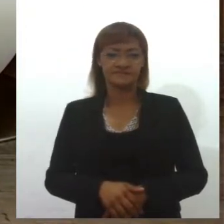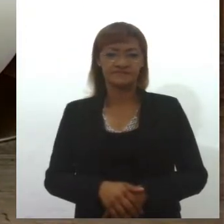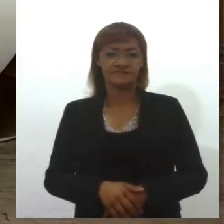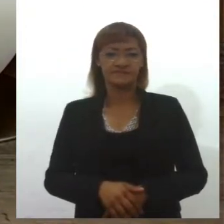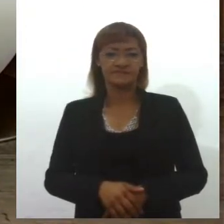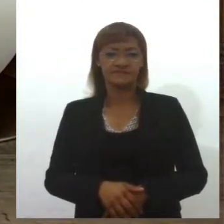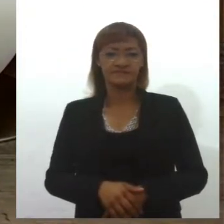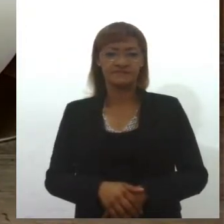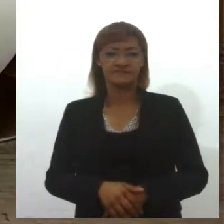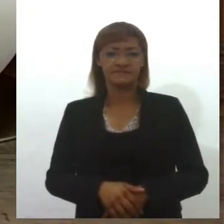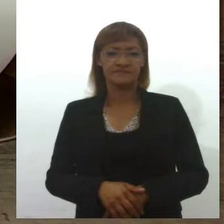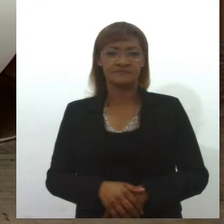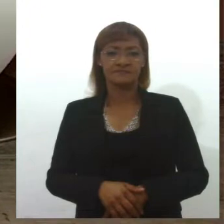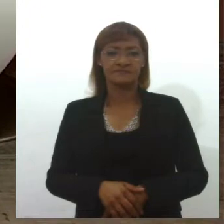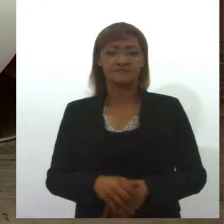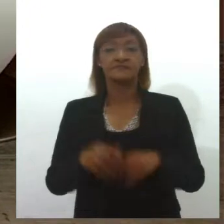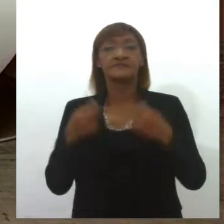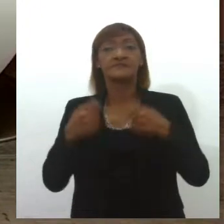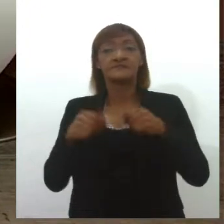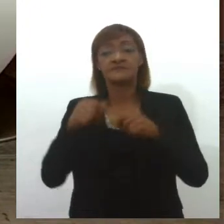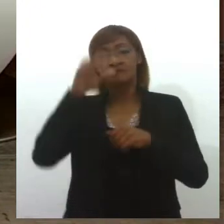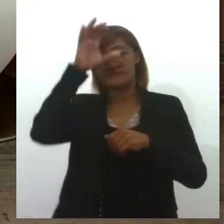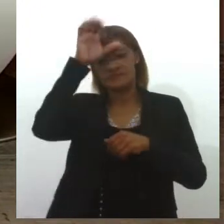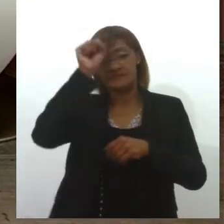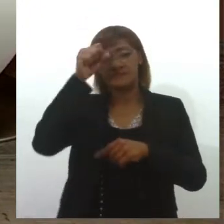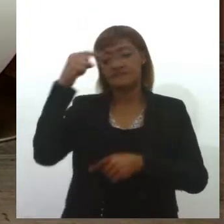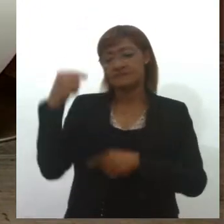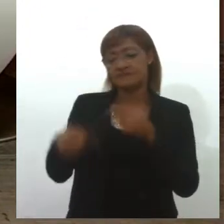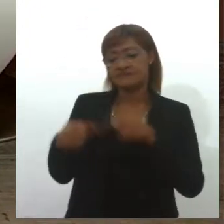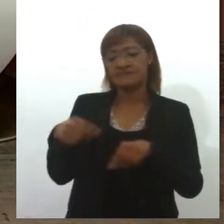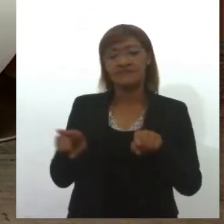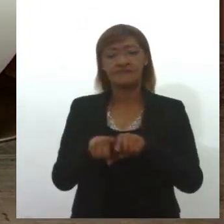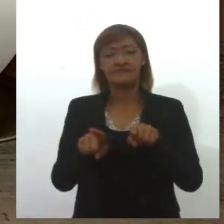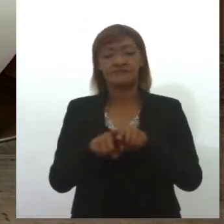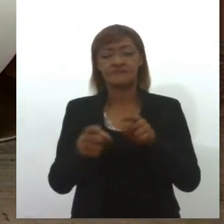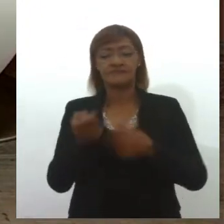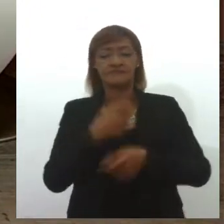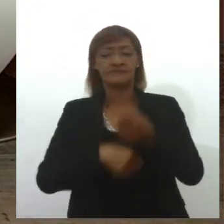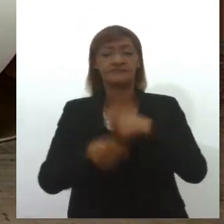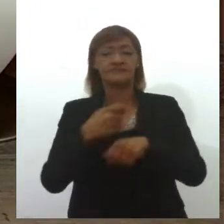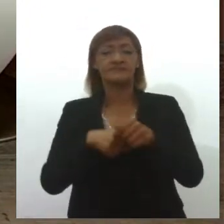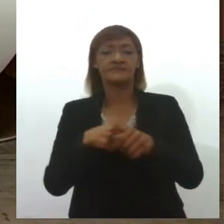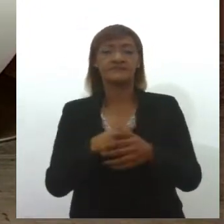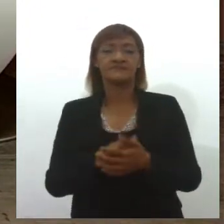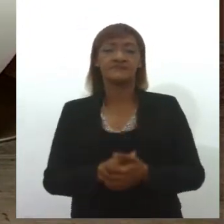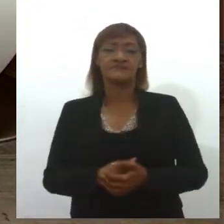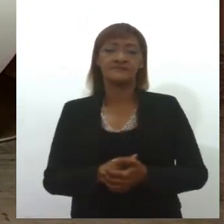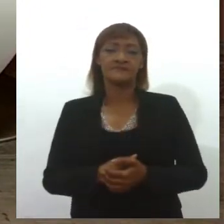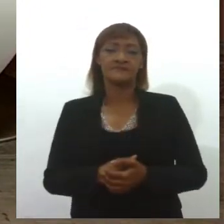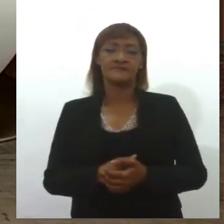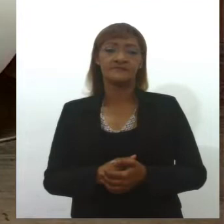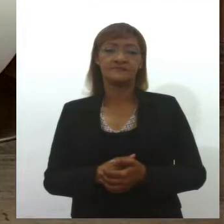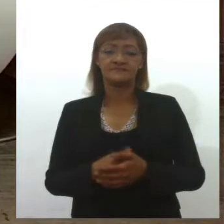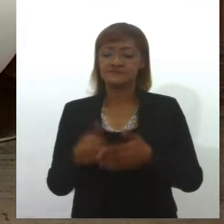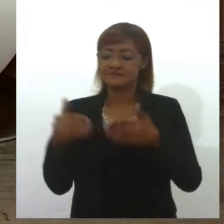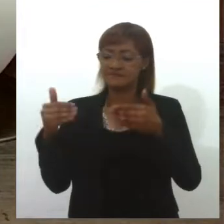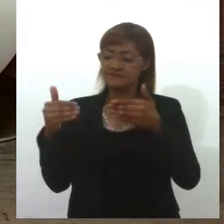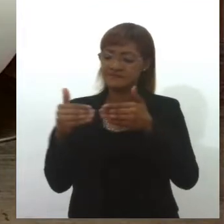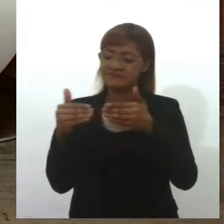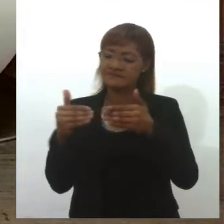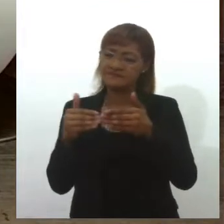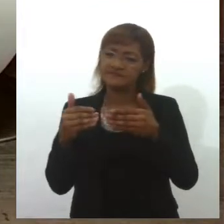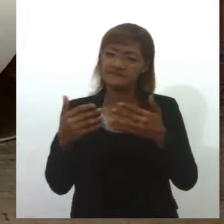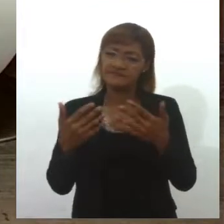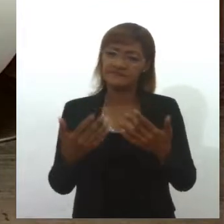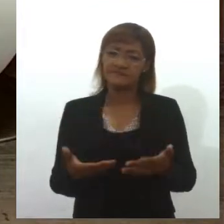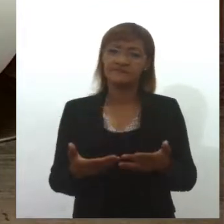Aprender sobre economia, aprender sobre política, porque são dois elementos que estão interligados. Interligados e que mobilizam, né? Que